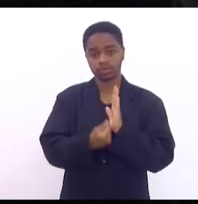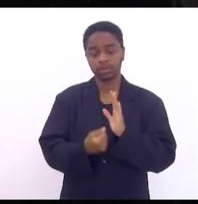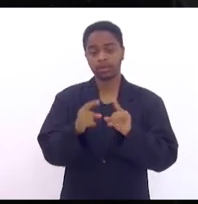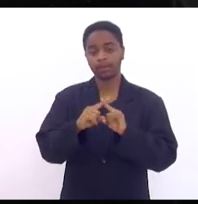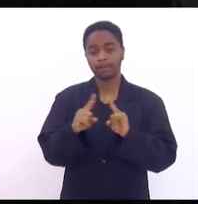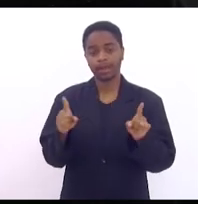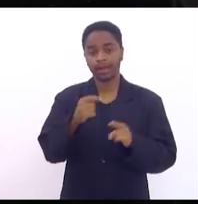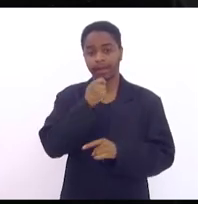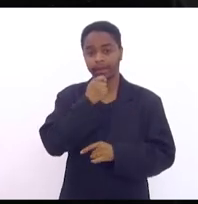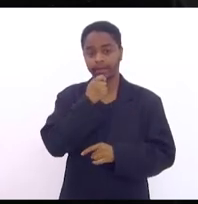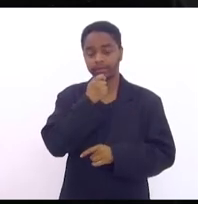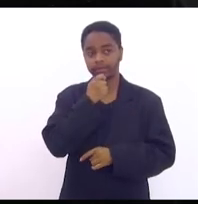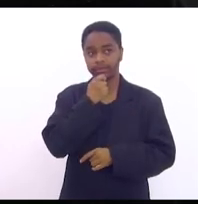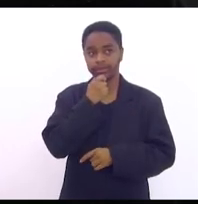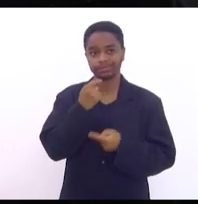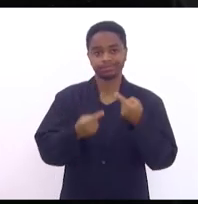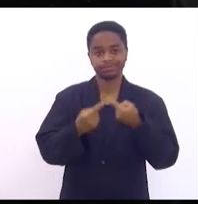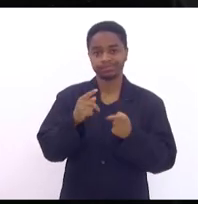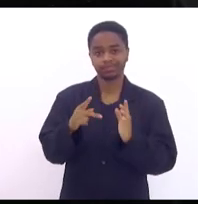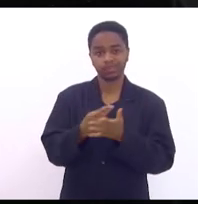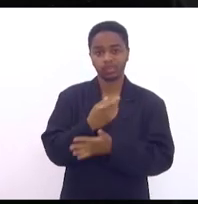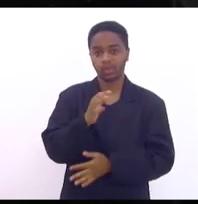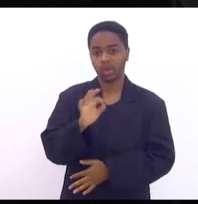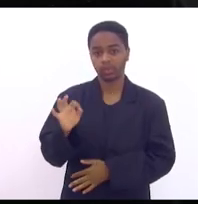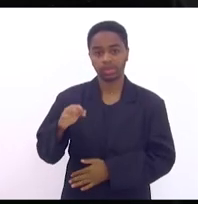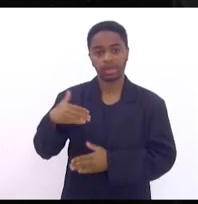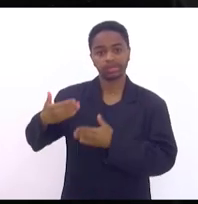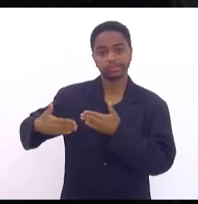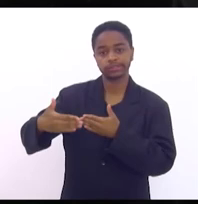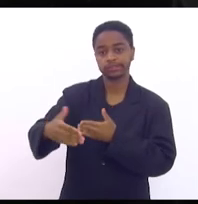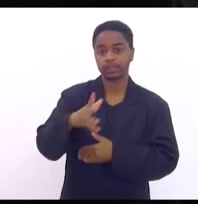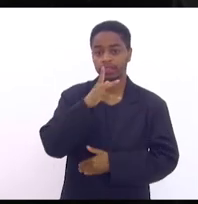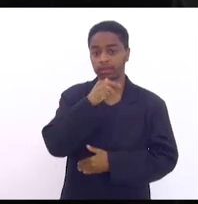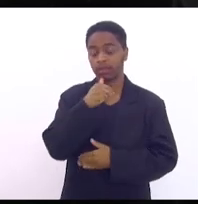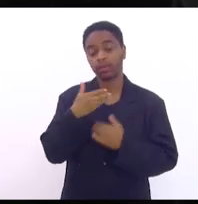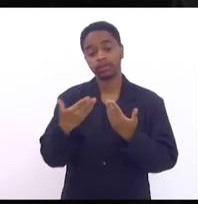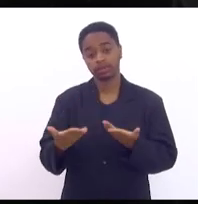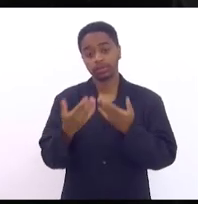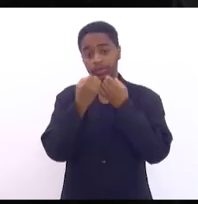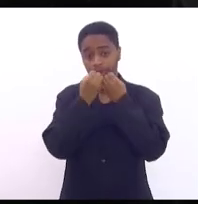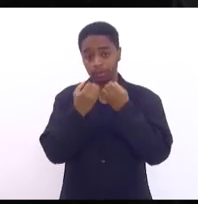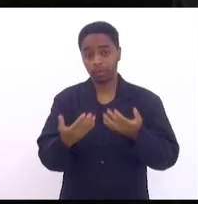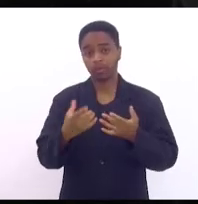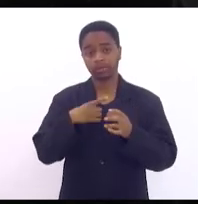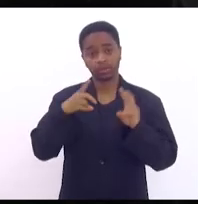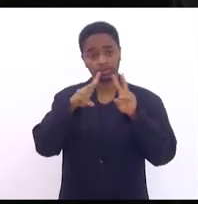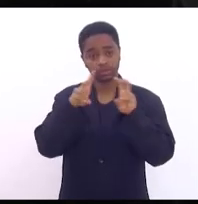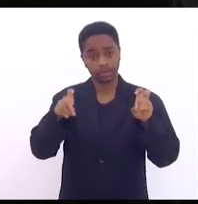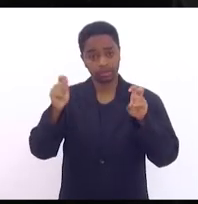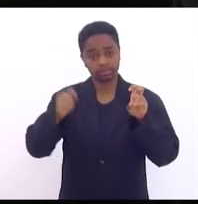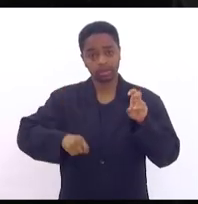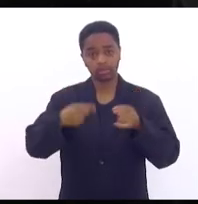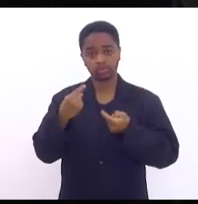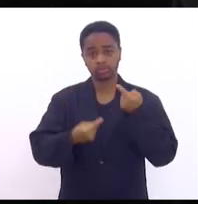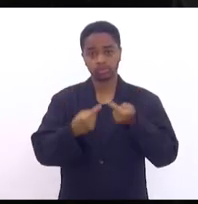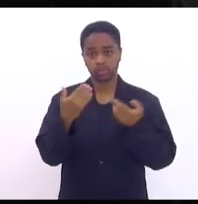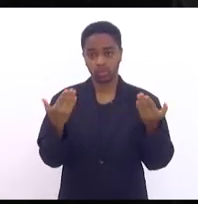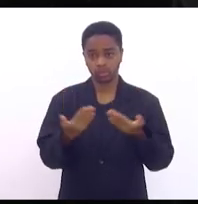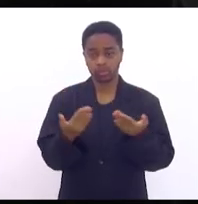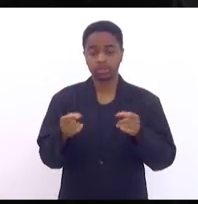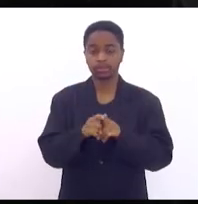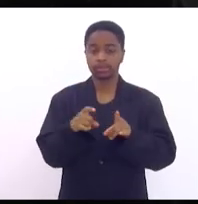vezes essas discussões não acontecem, são retardadas, então que bom que a gente tem um tema para debater. E é um tema